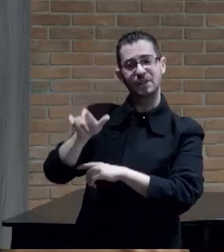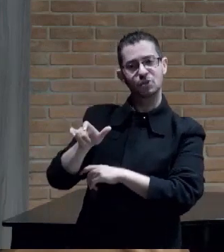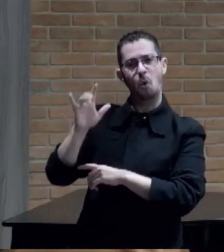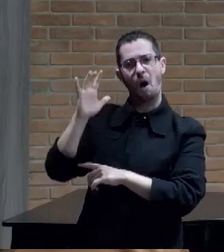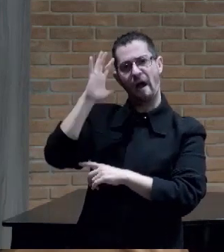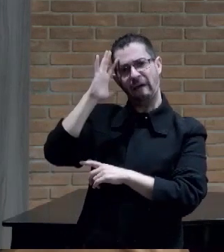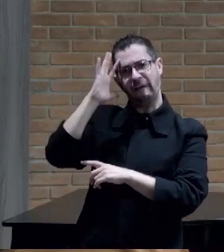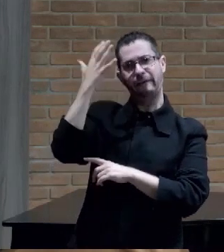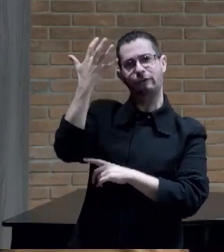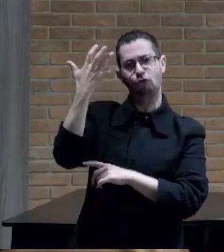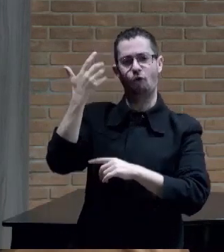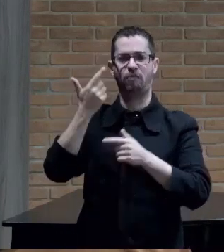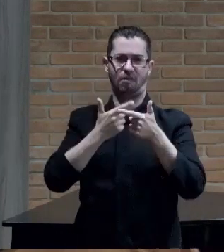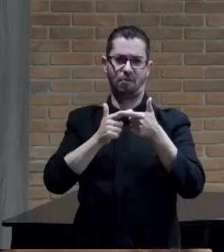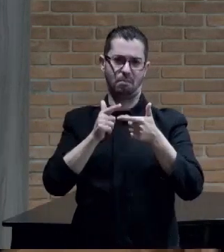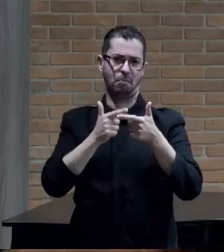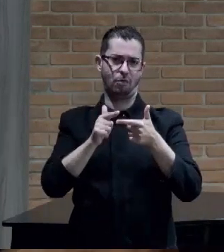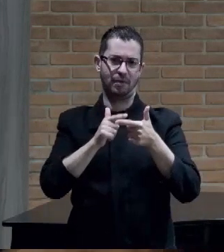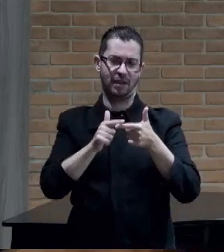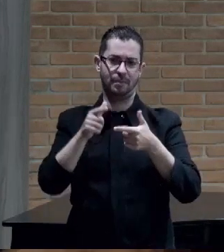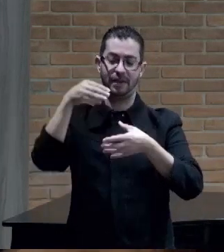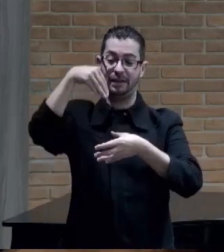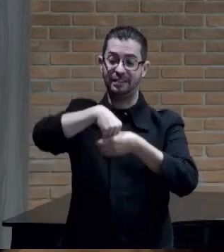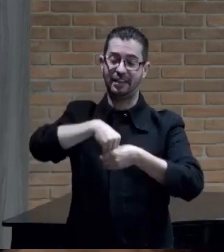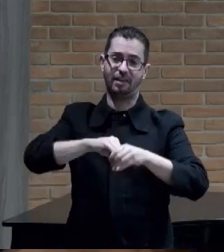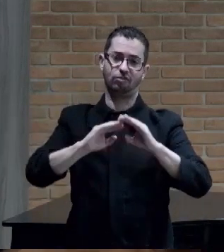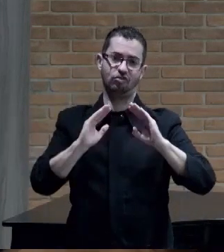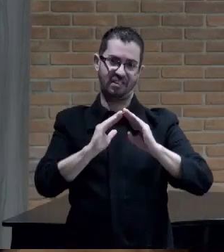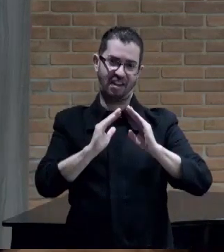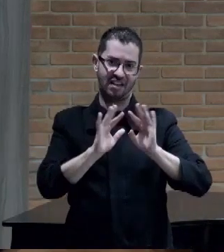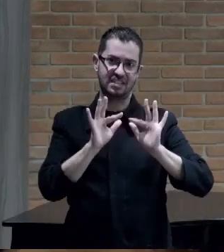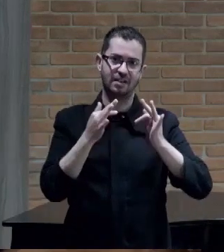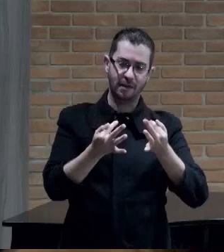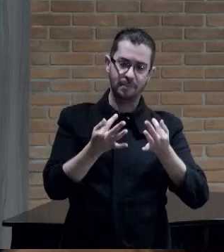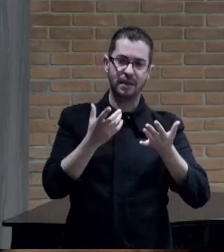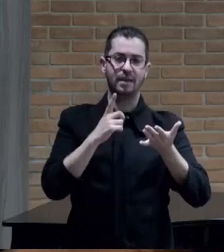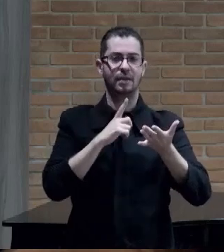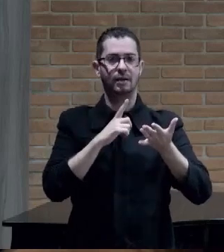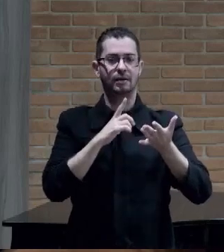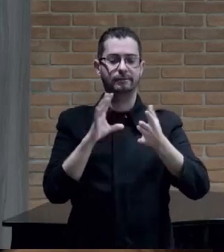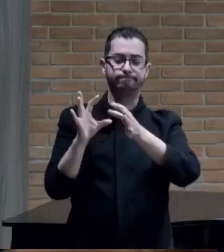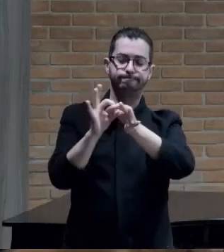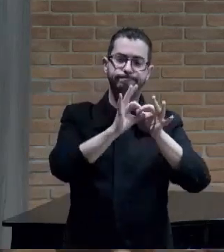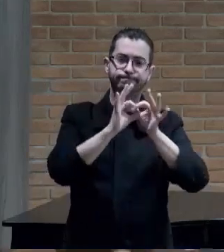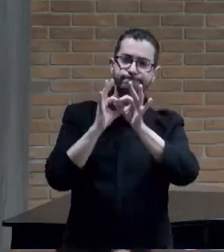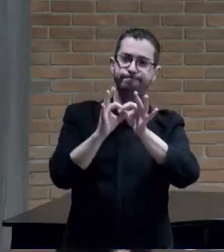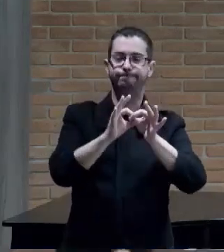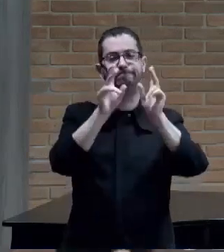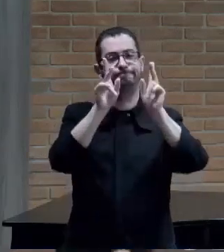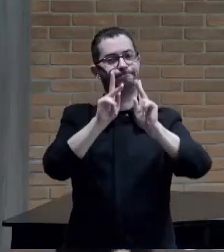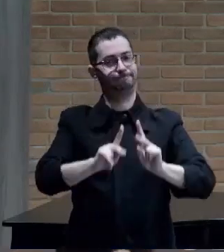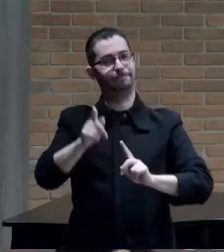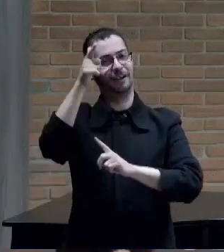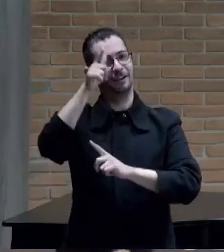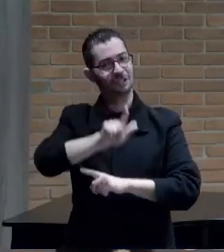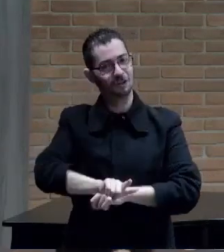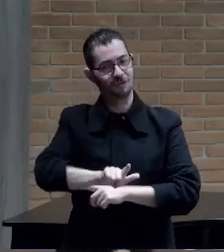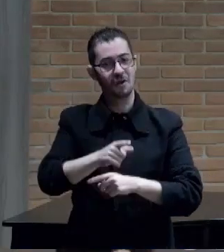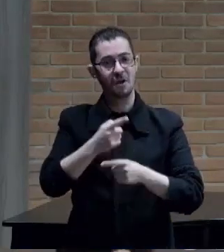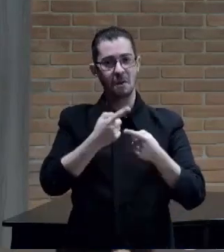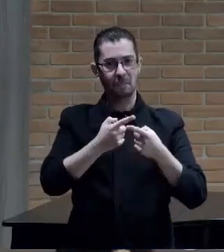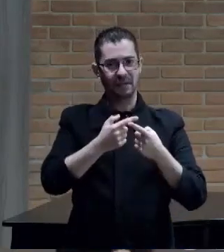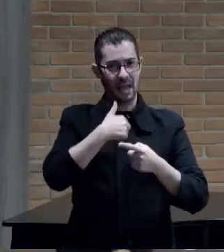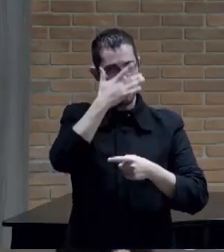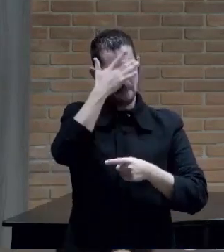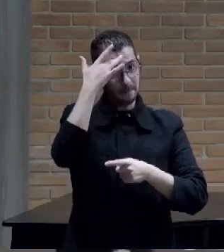resolvam os seus problemas dentro de casa, se reconciliem. Porque nelas não há poder, mas é